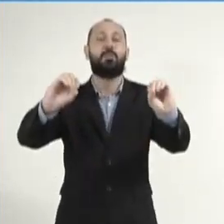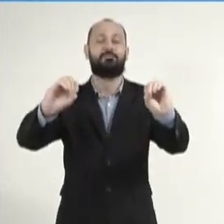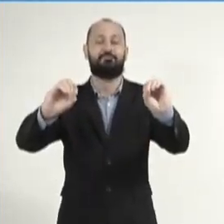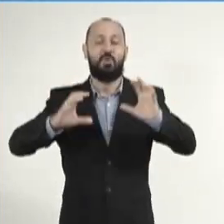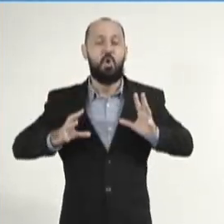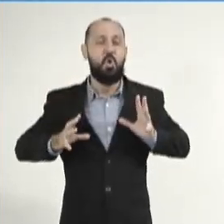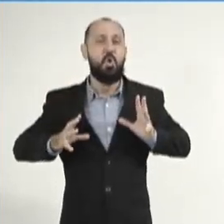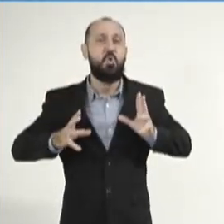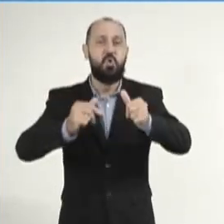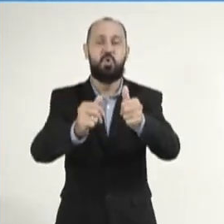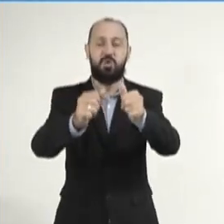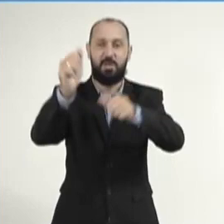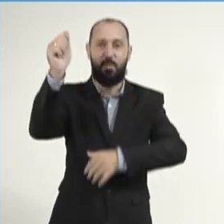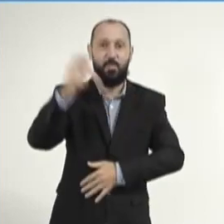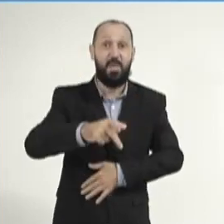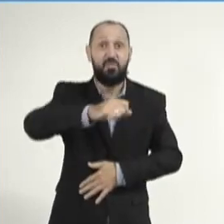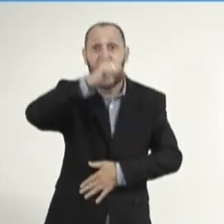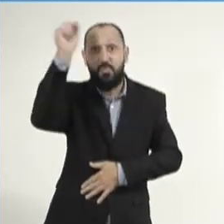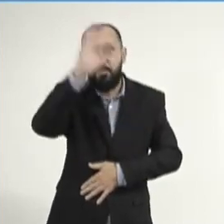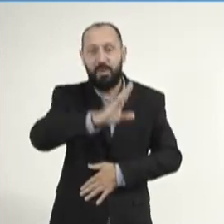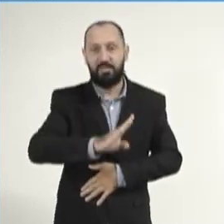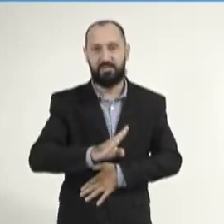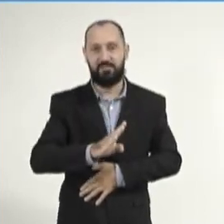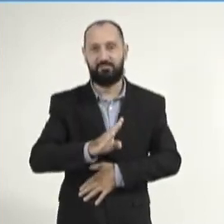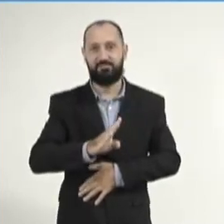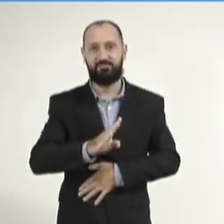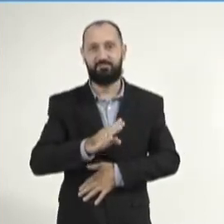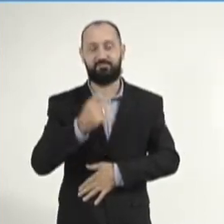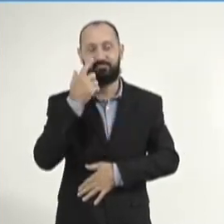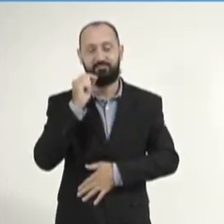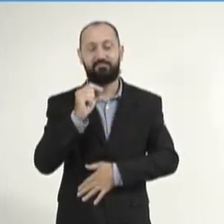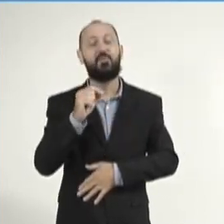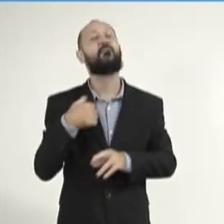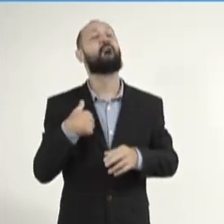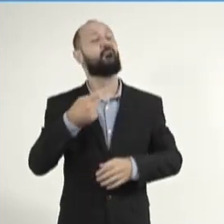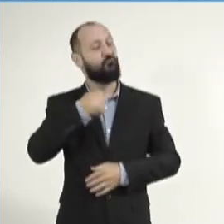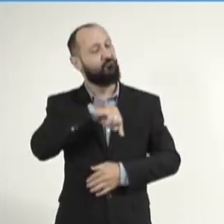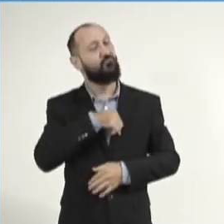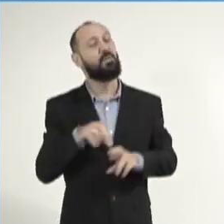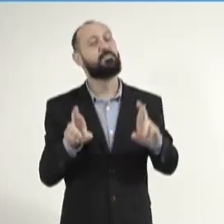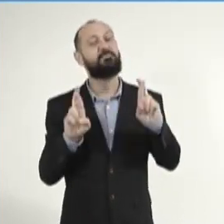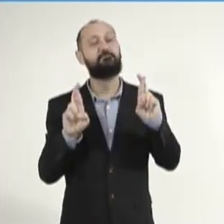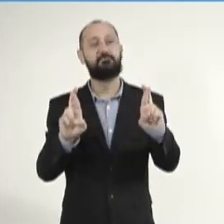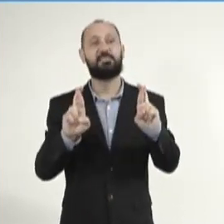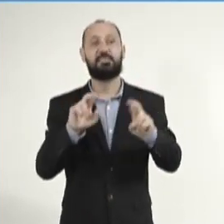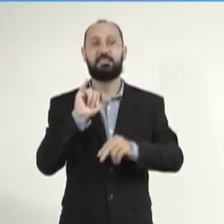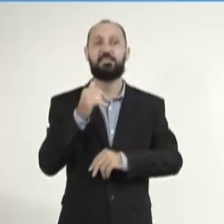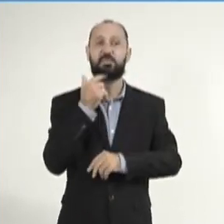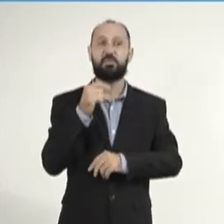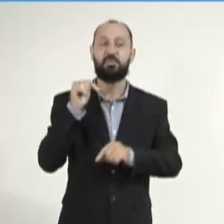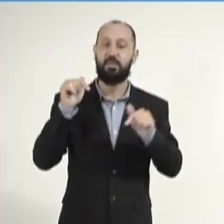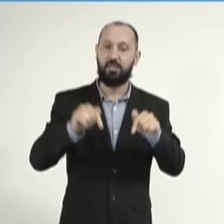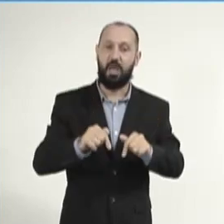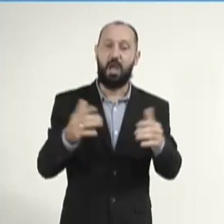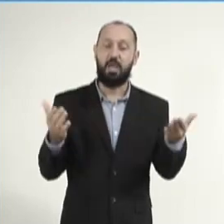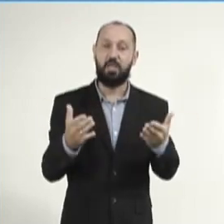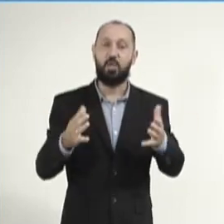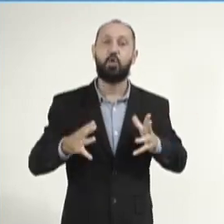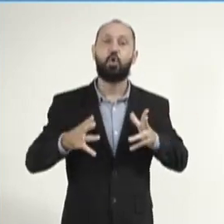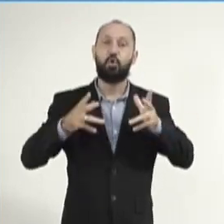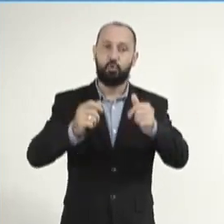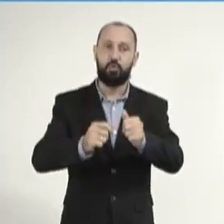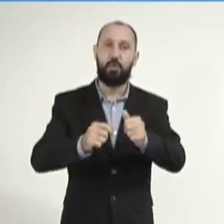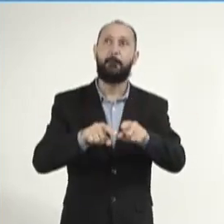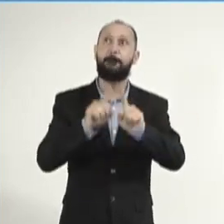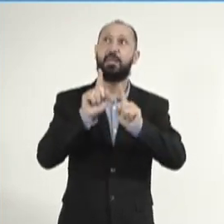os aposentados do Brasil, né? Então, vamos torcer, se a gente não conseguir aqui atingir